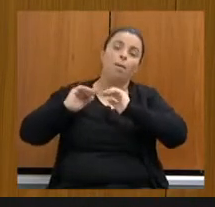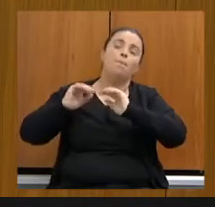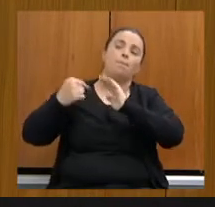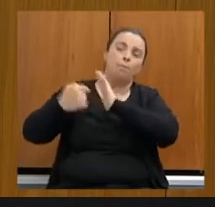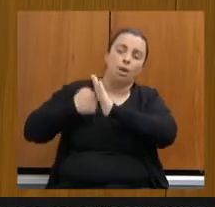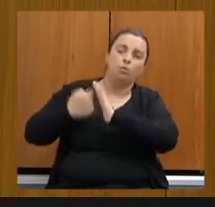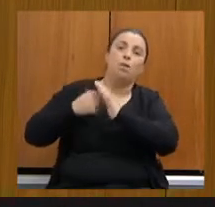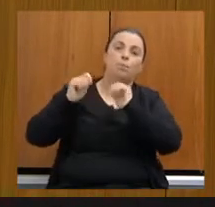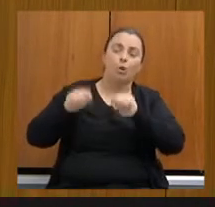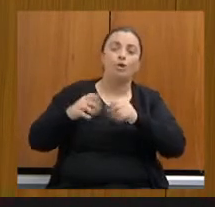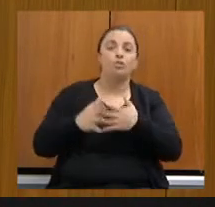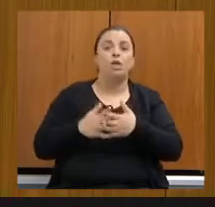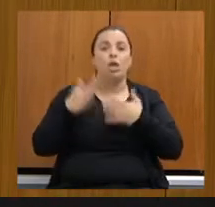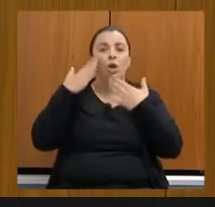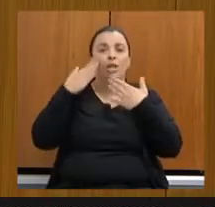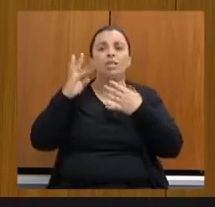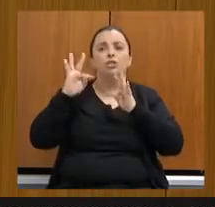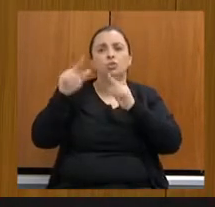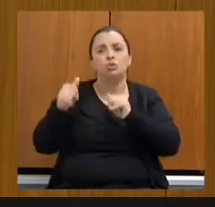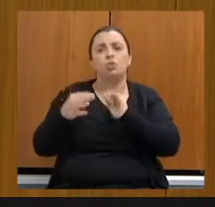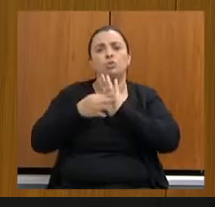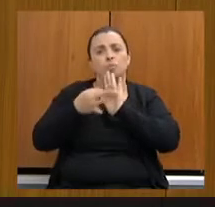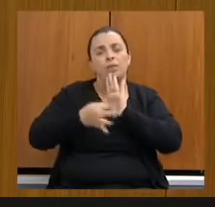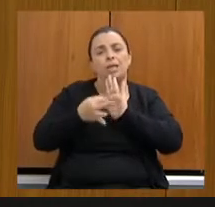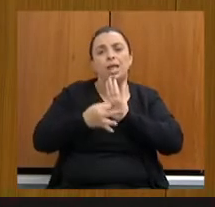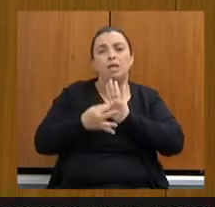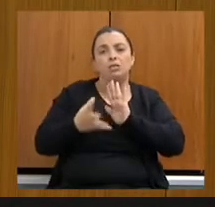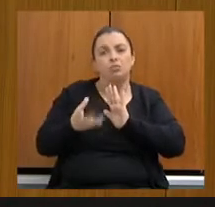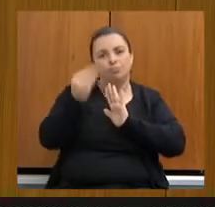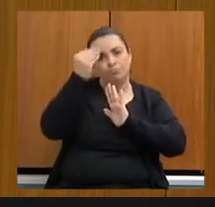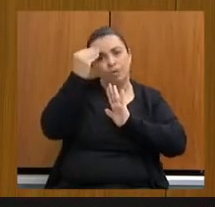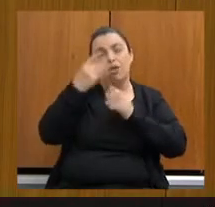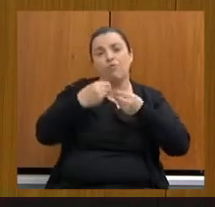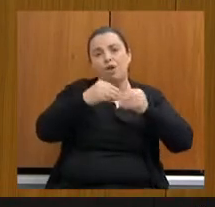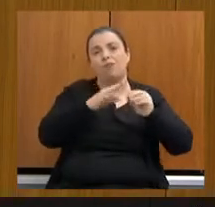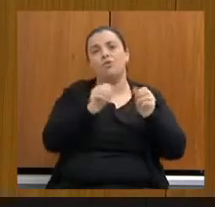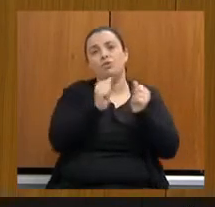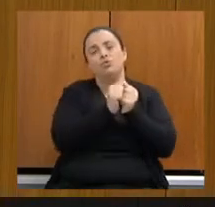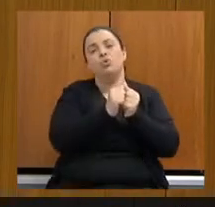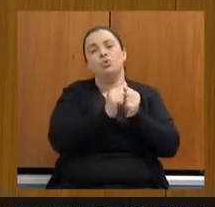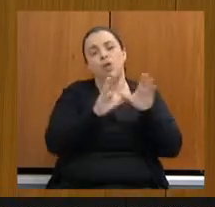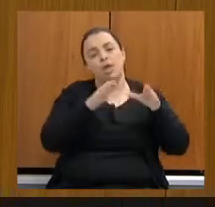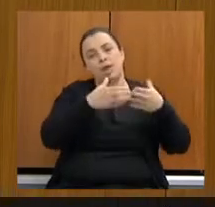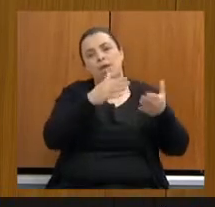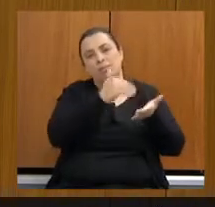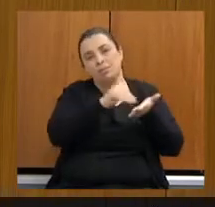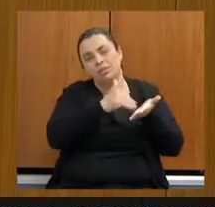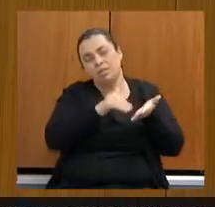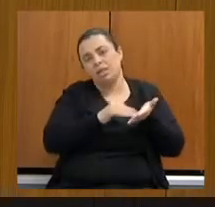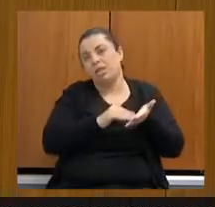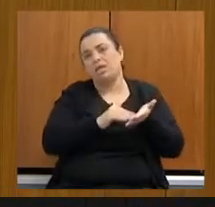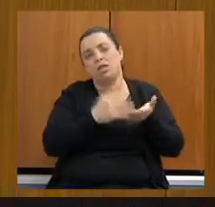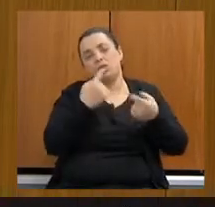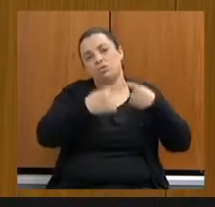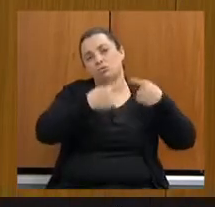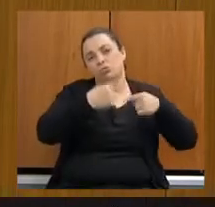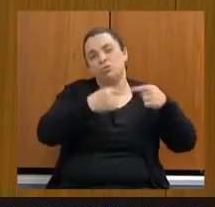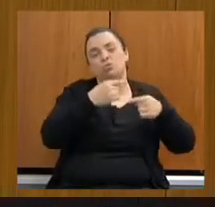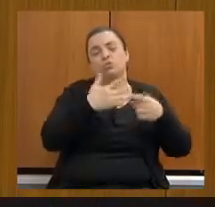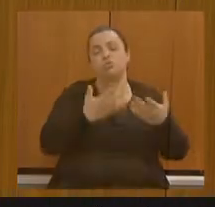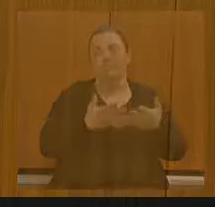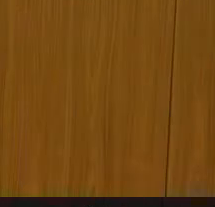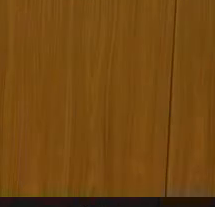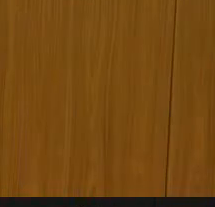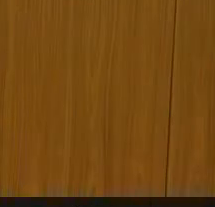aqui hoje e vou levar os com muita atenção para mim a equipe então muito obrigada volta a palavra Presidente